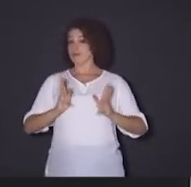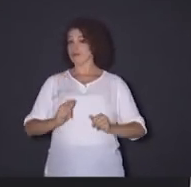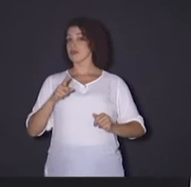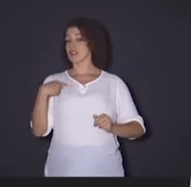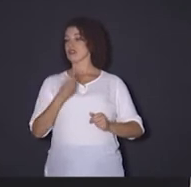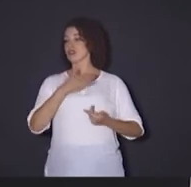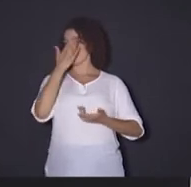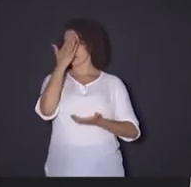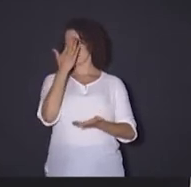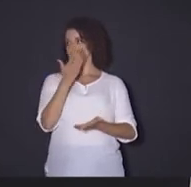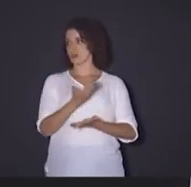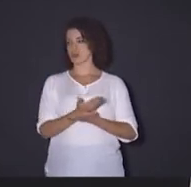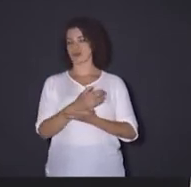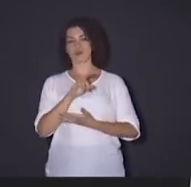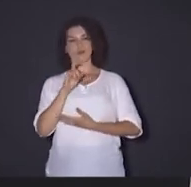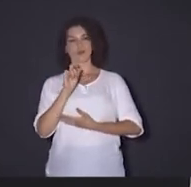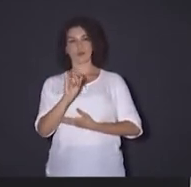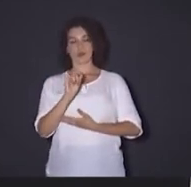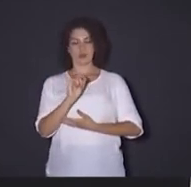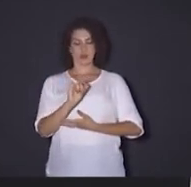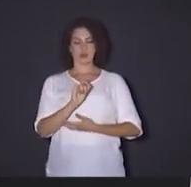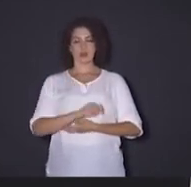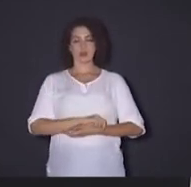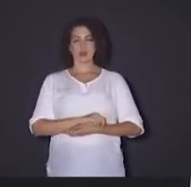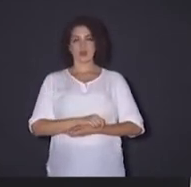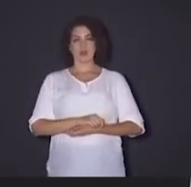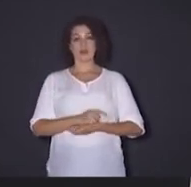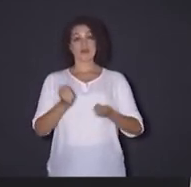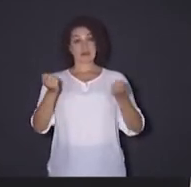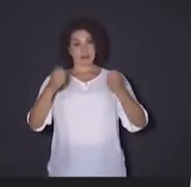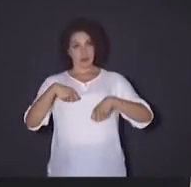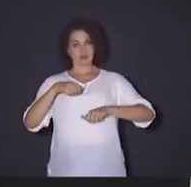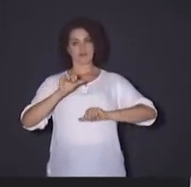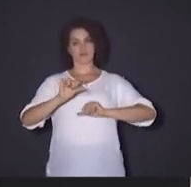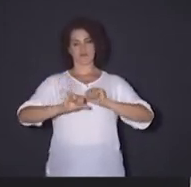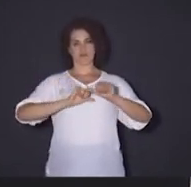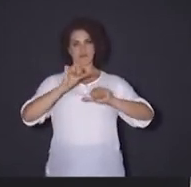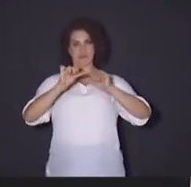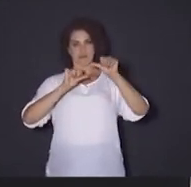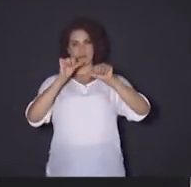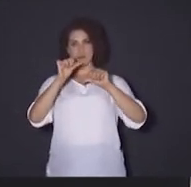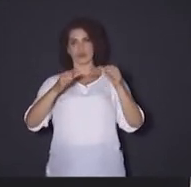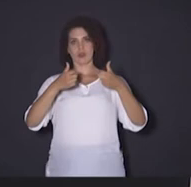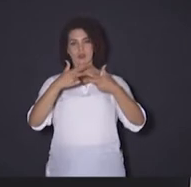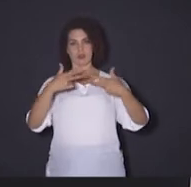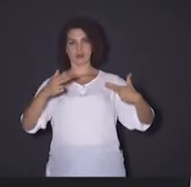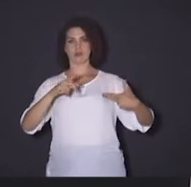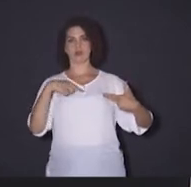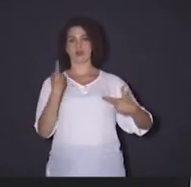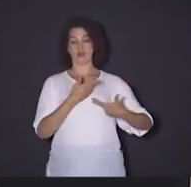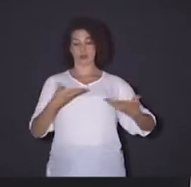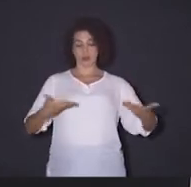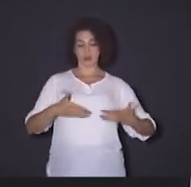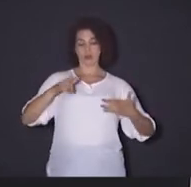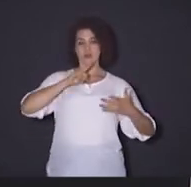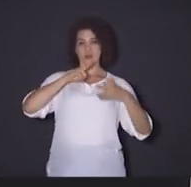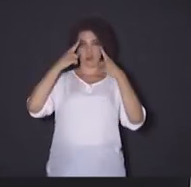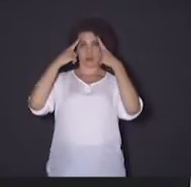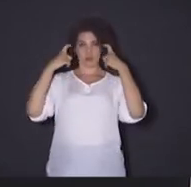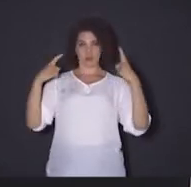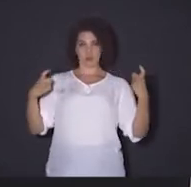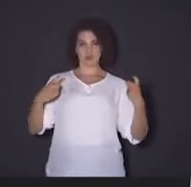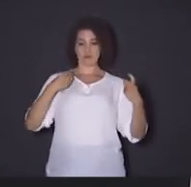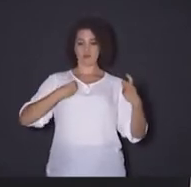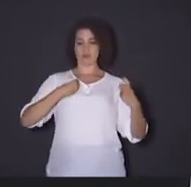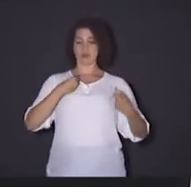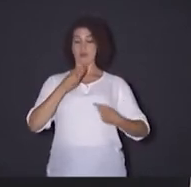acredita que isso é possível é mudar e é desse patamar que a gente tá de violência a um patamar de bem viver